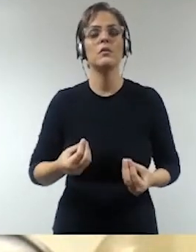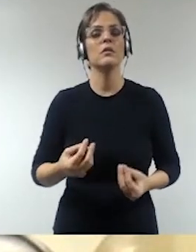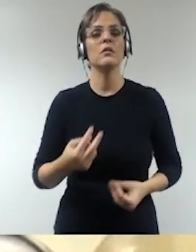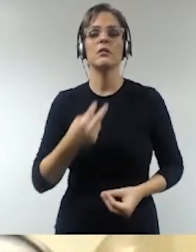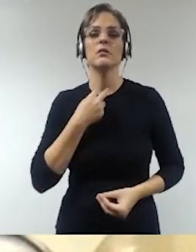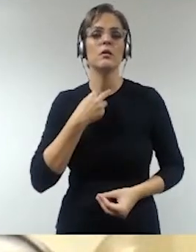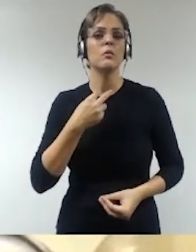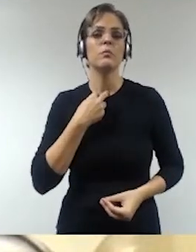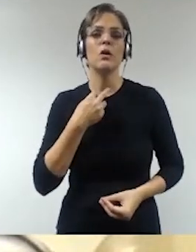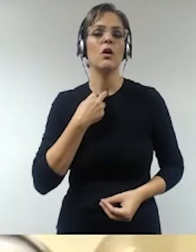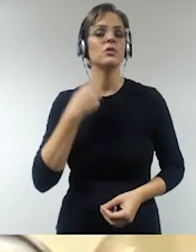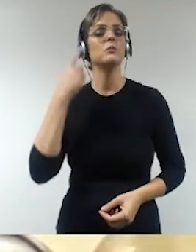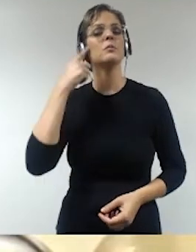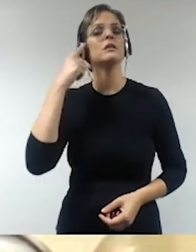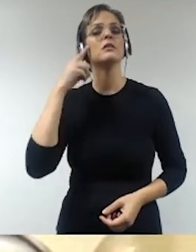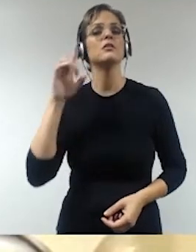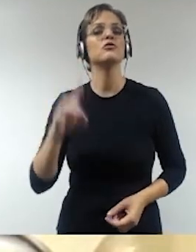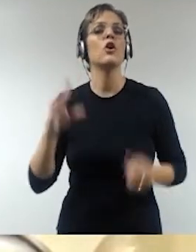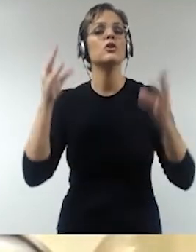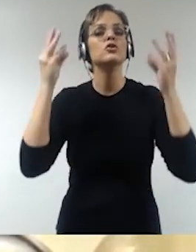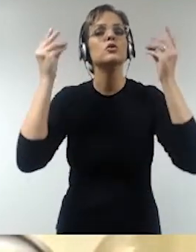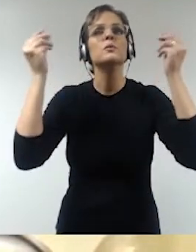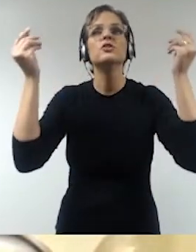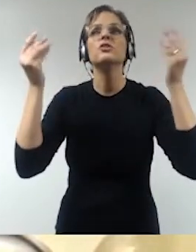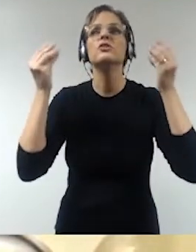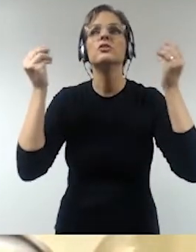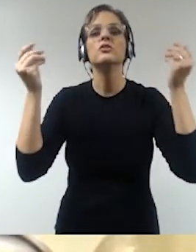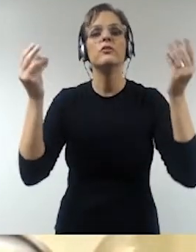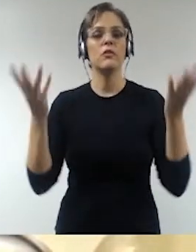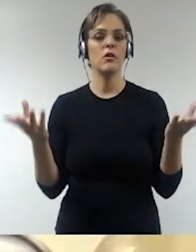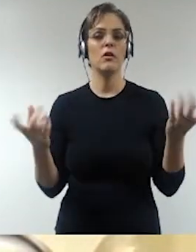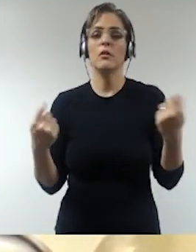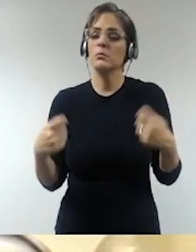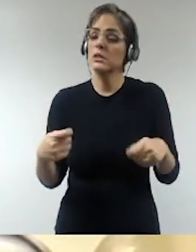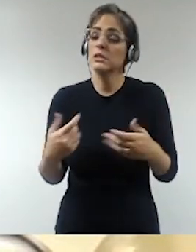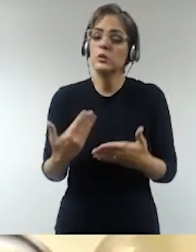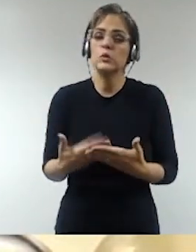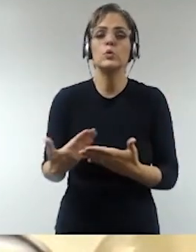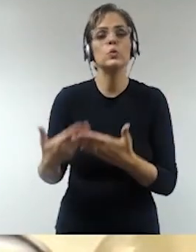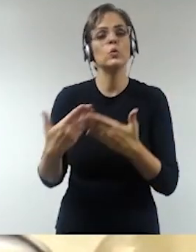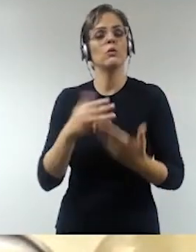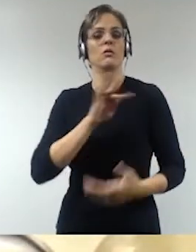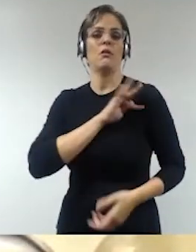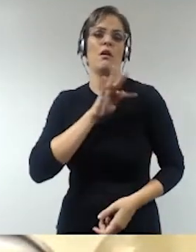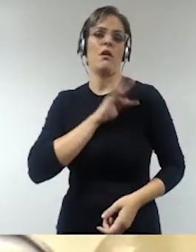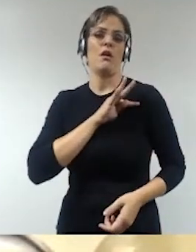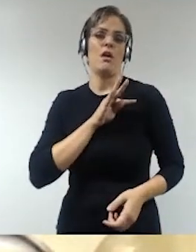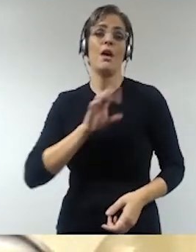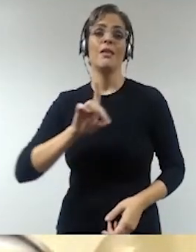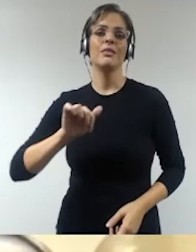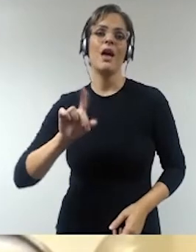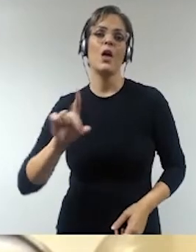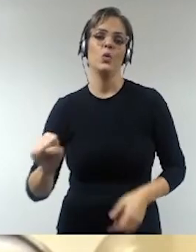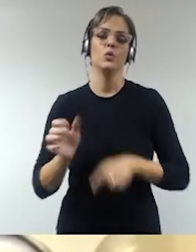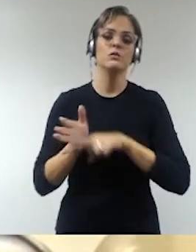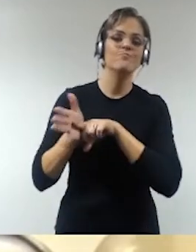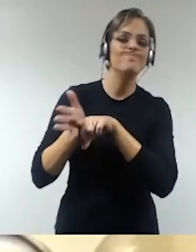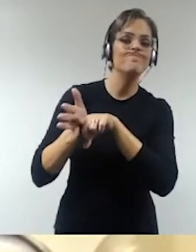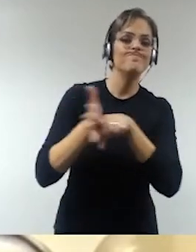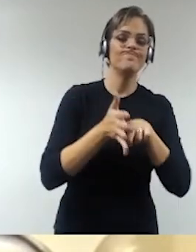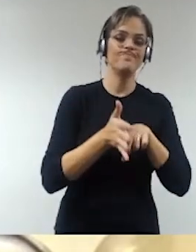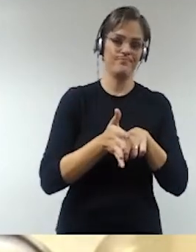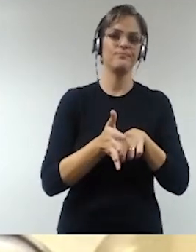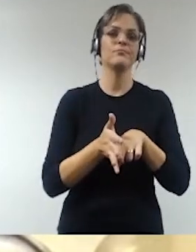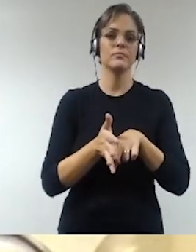fruto apenas do subjetivismo, que ele venha acompanhado de estudos técnicos, de dados empíricos nessa decisão, e que